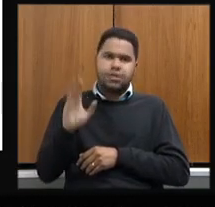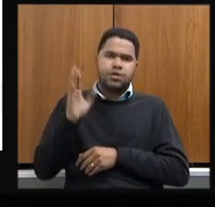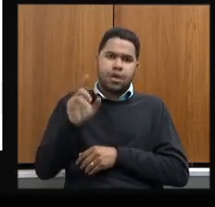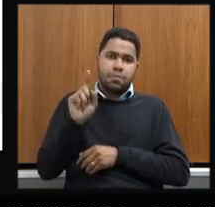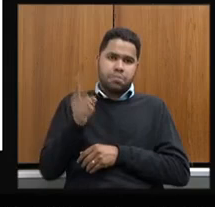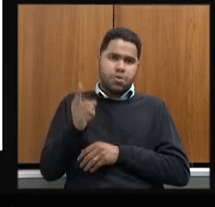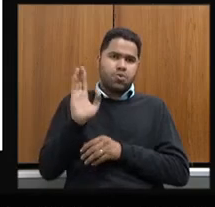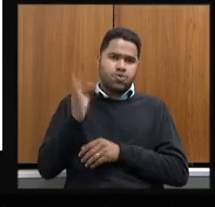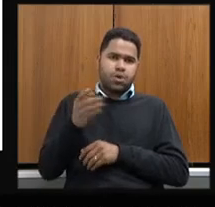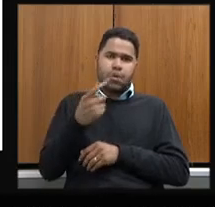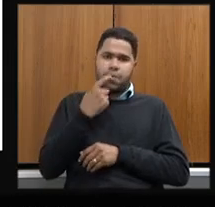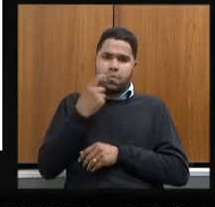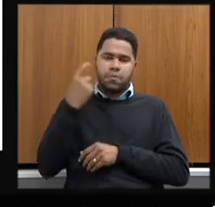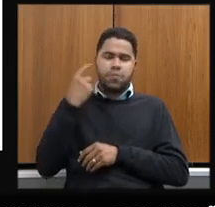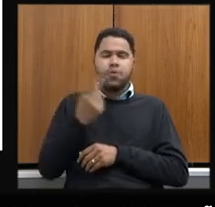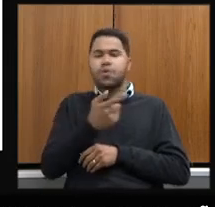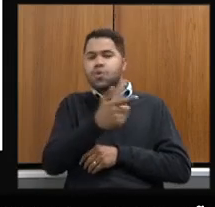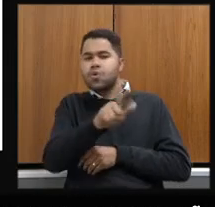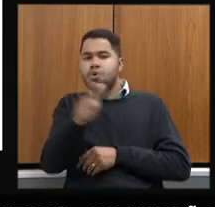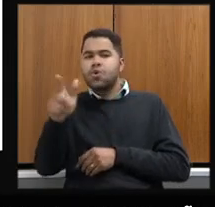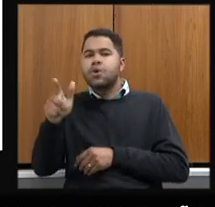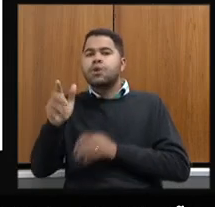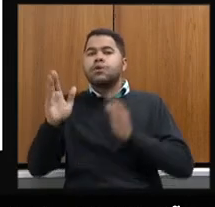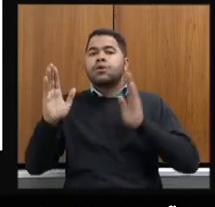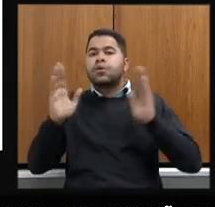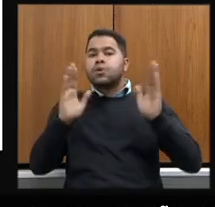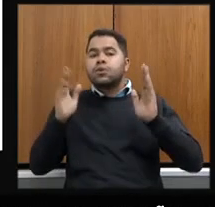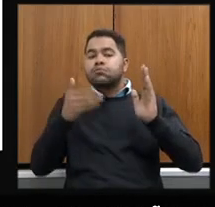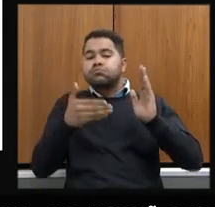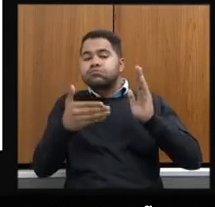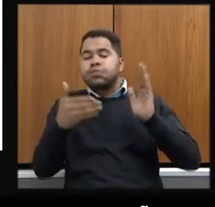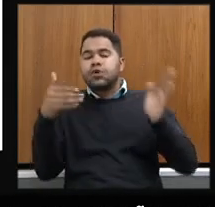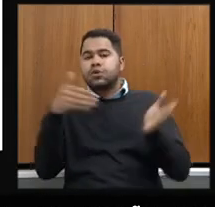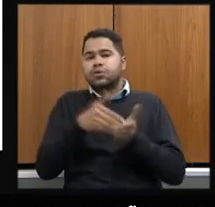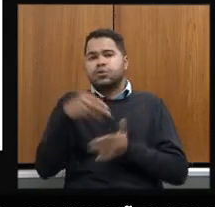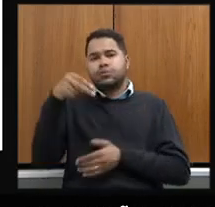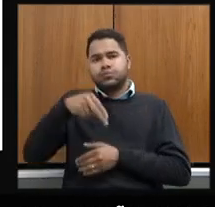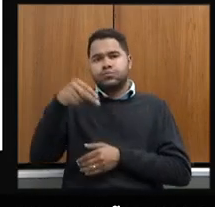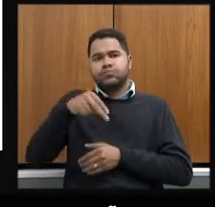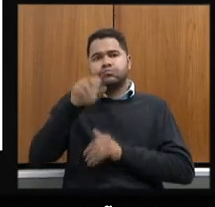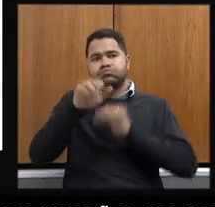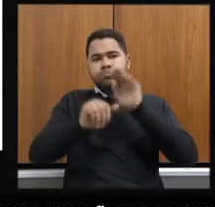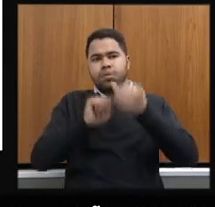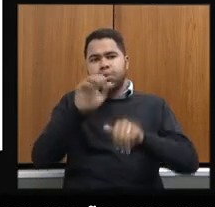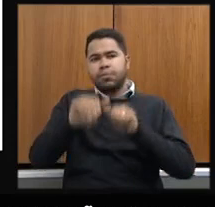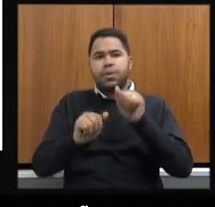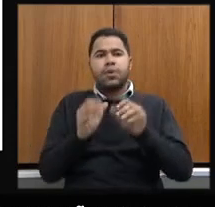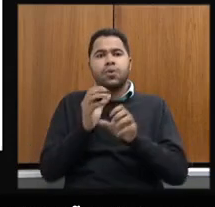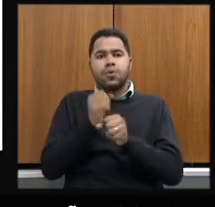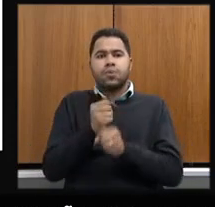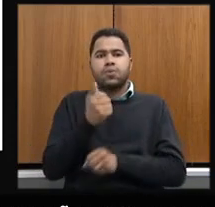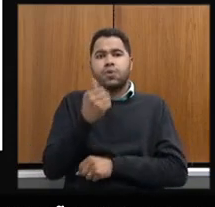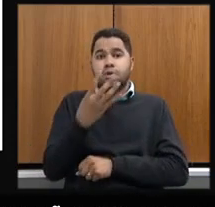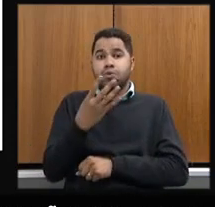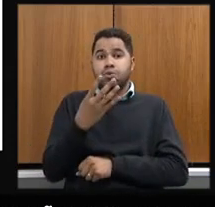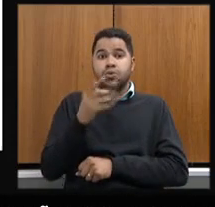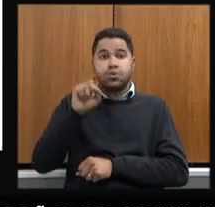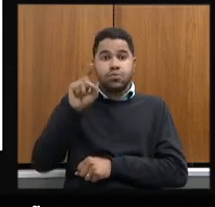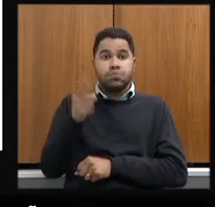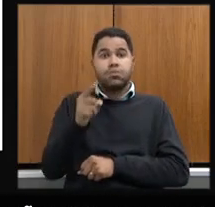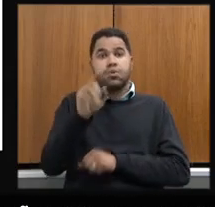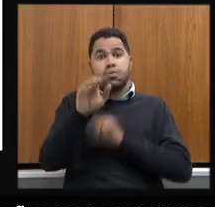mil já publicados e as demais com o cronograma já previsto até Novembro serão e tão importante 4 as nomeações